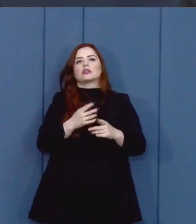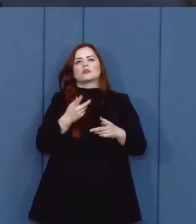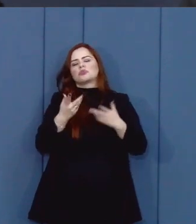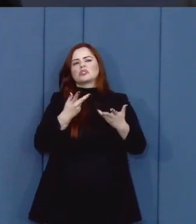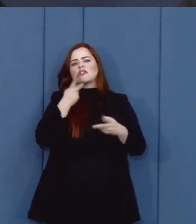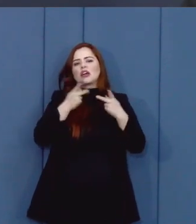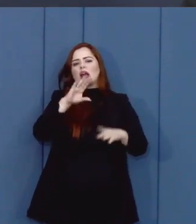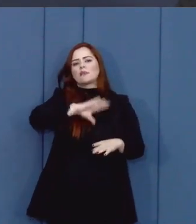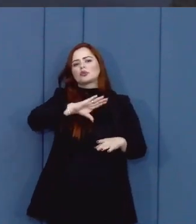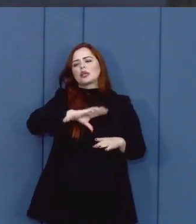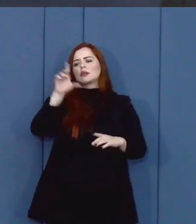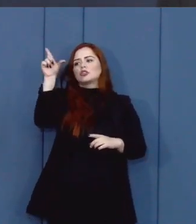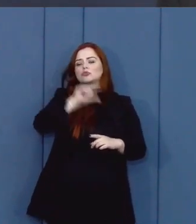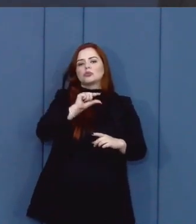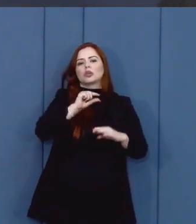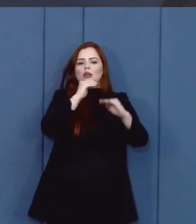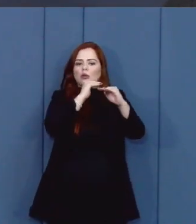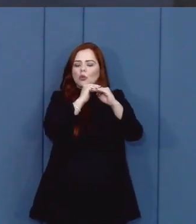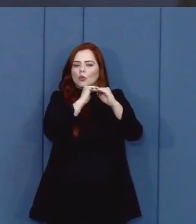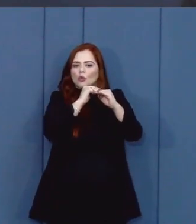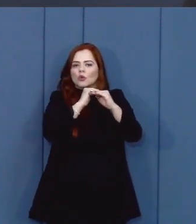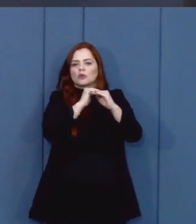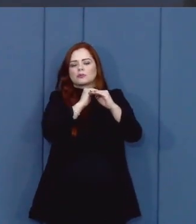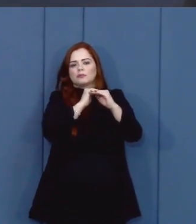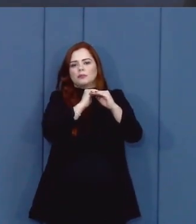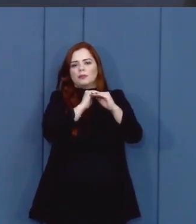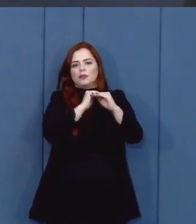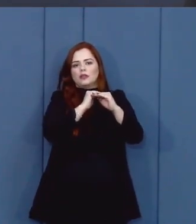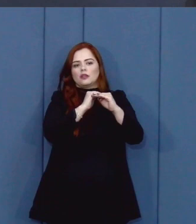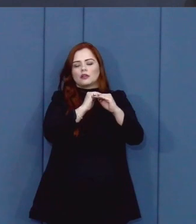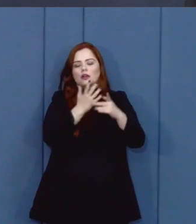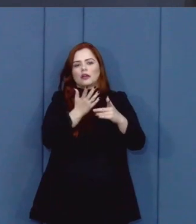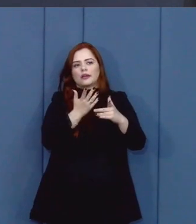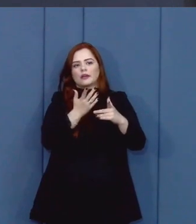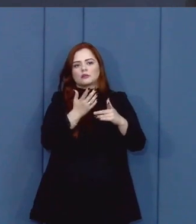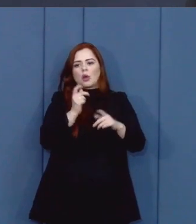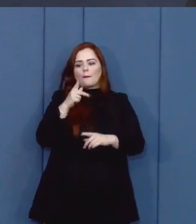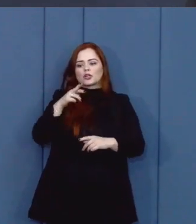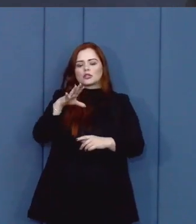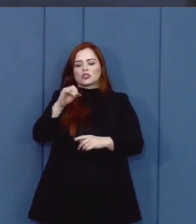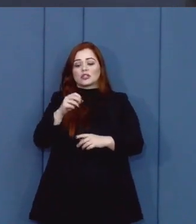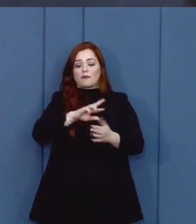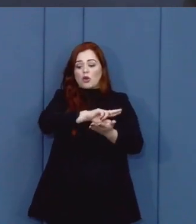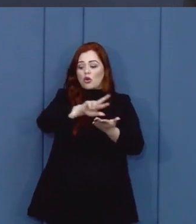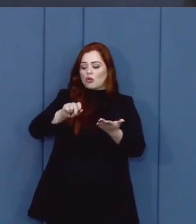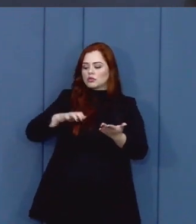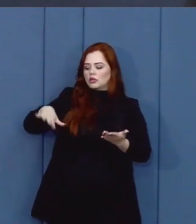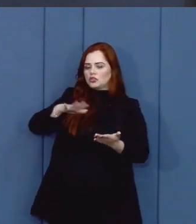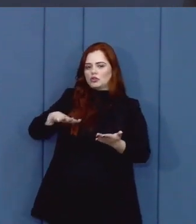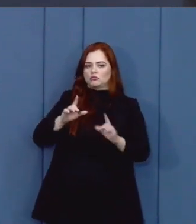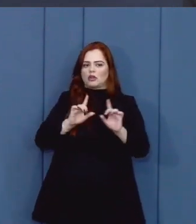português, diminuir, neutralizar essas tendências do proteccionismo em várias regiões. Não é